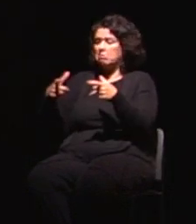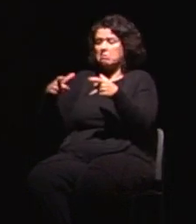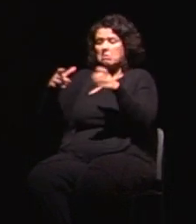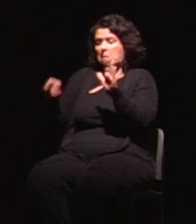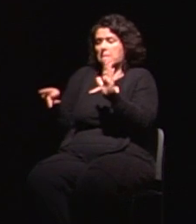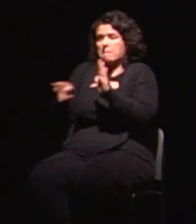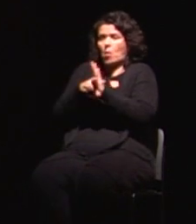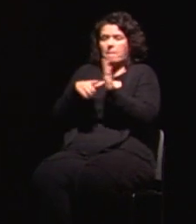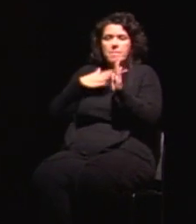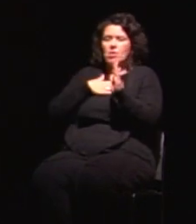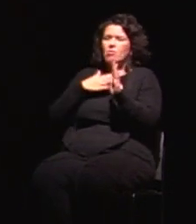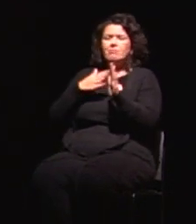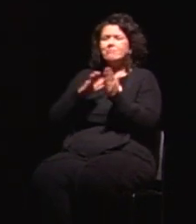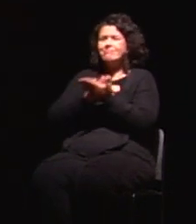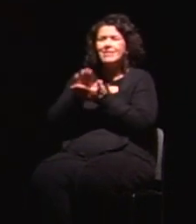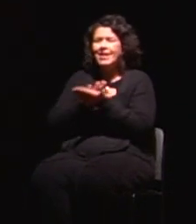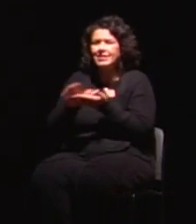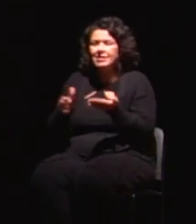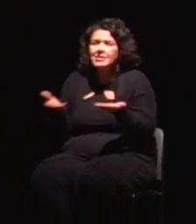ridícula.